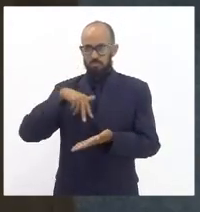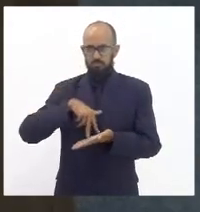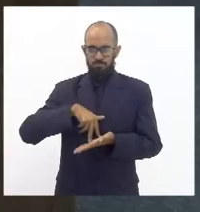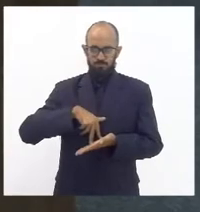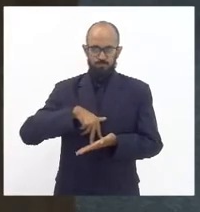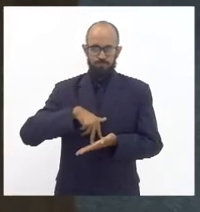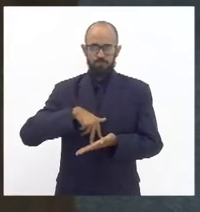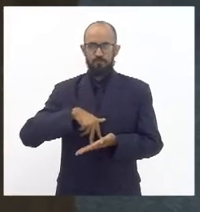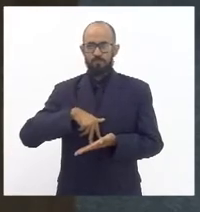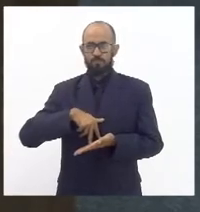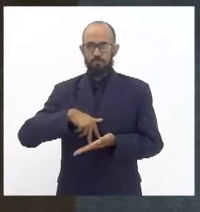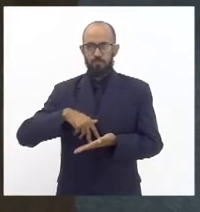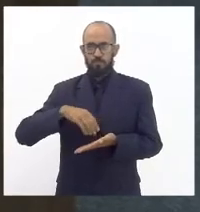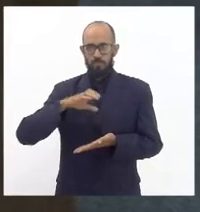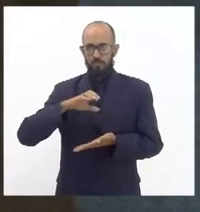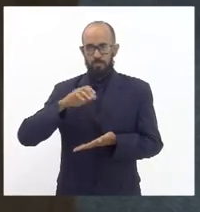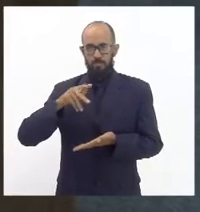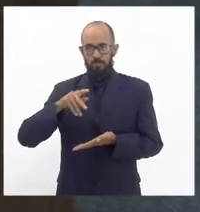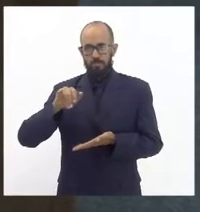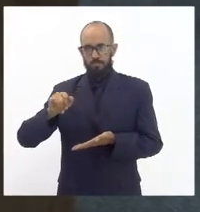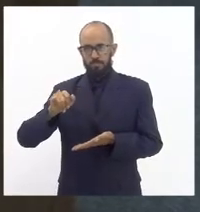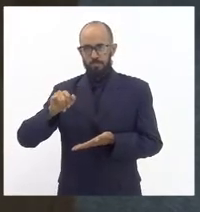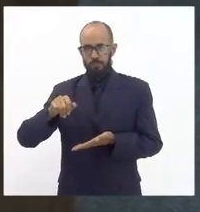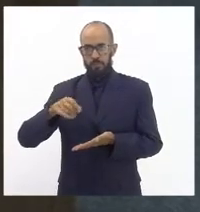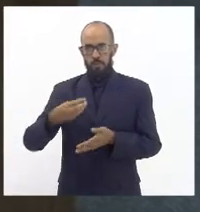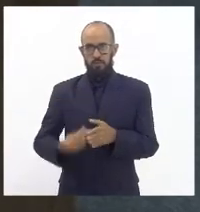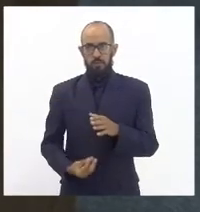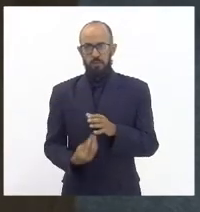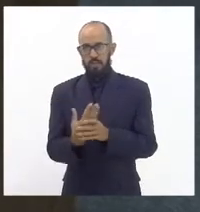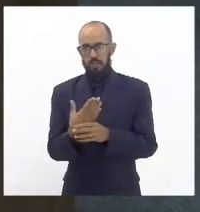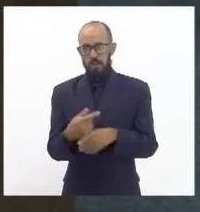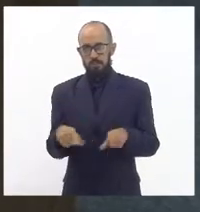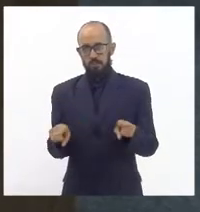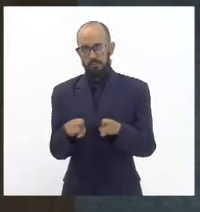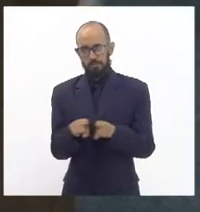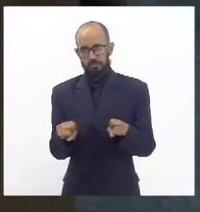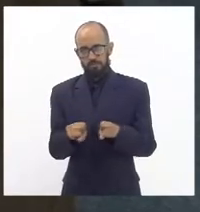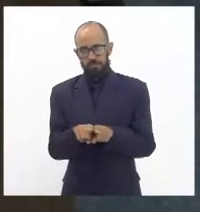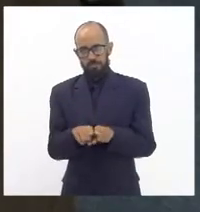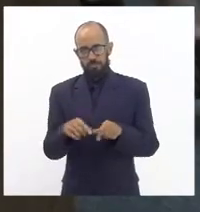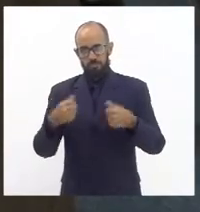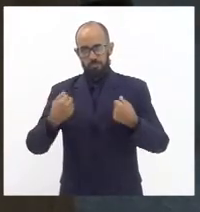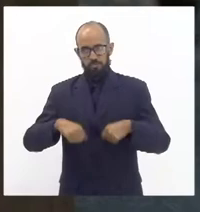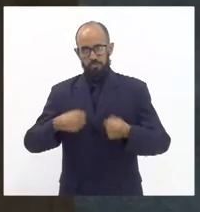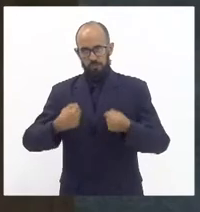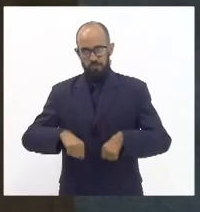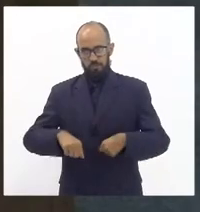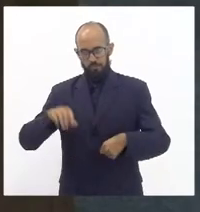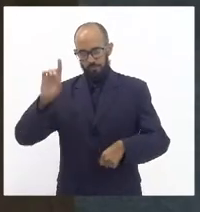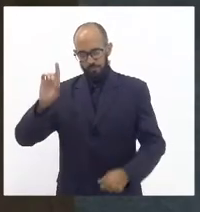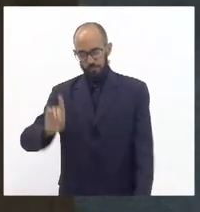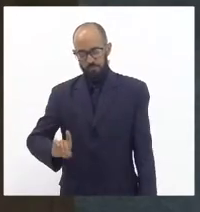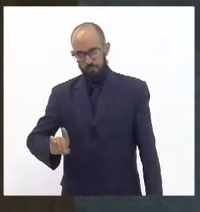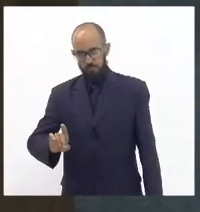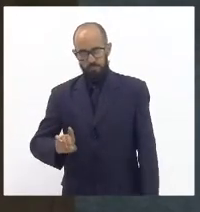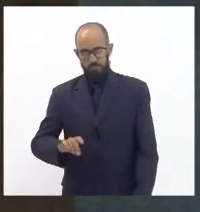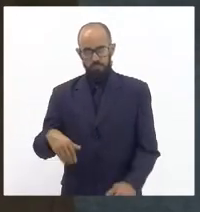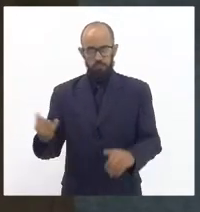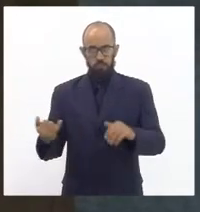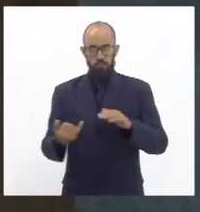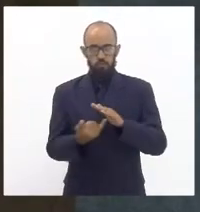um parte é da CPI surgiu exatamente de uma demanda da diretora do Instituto